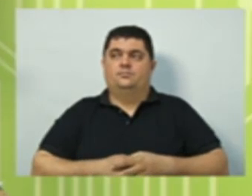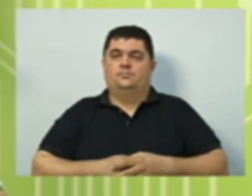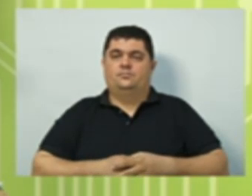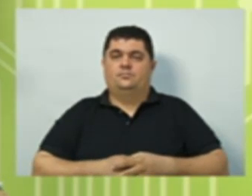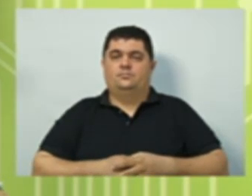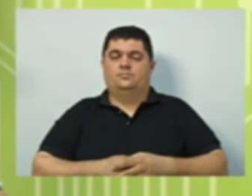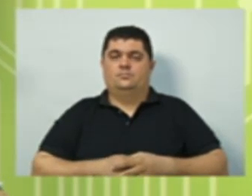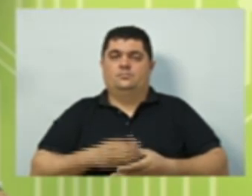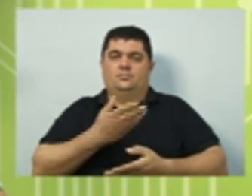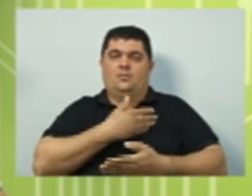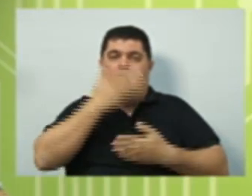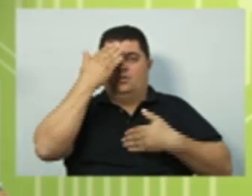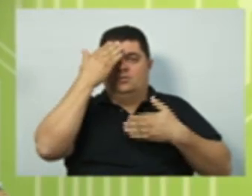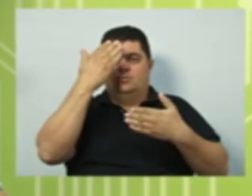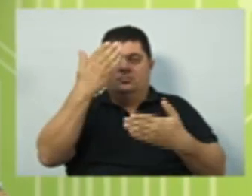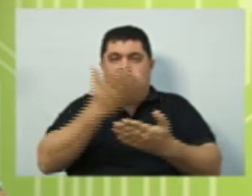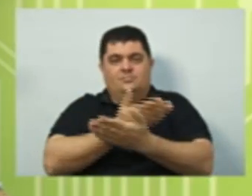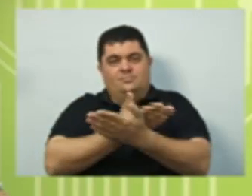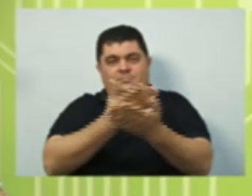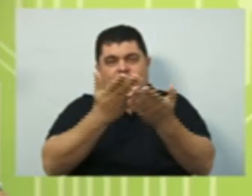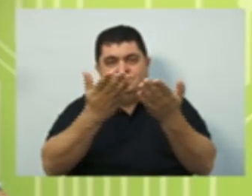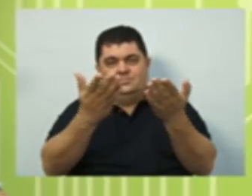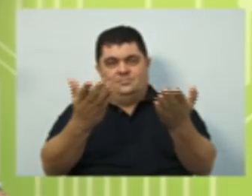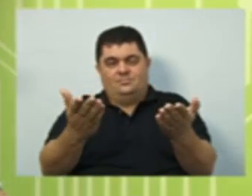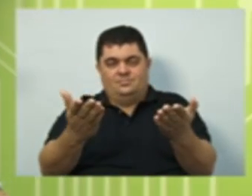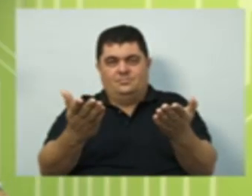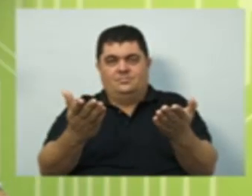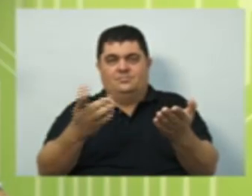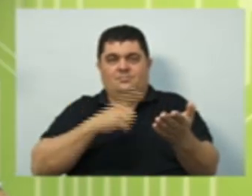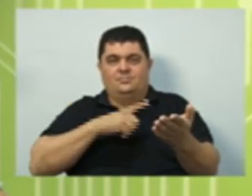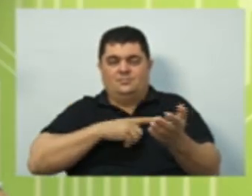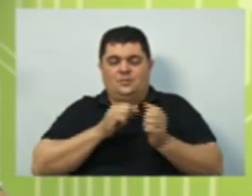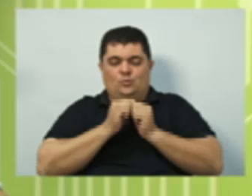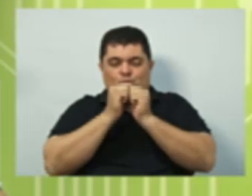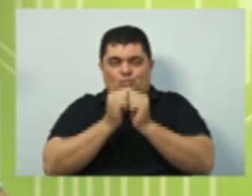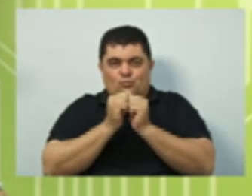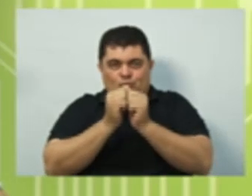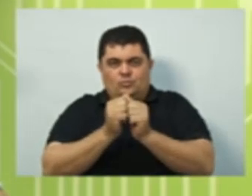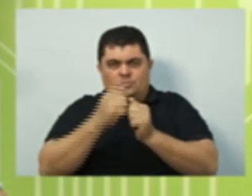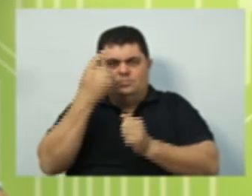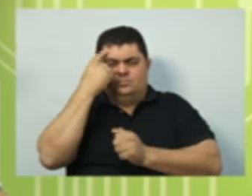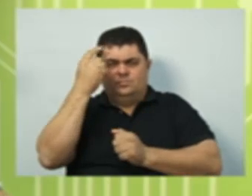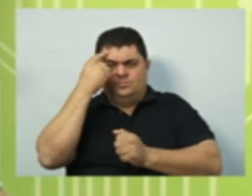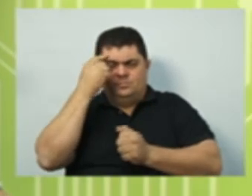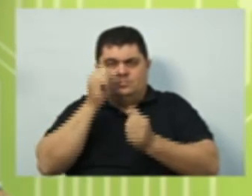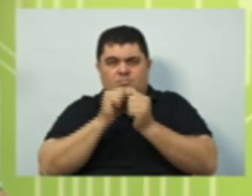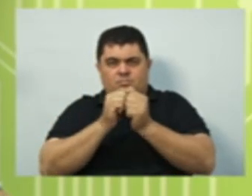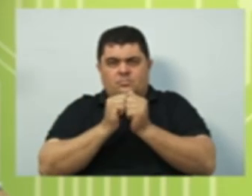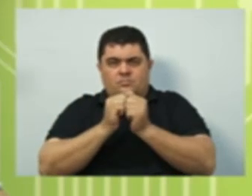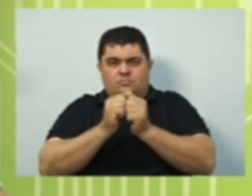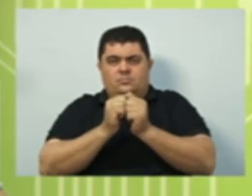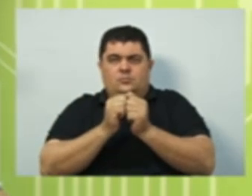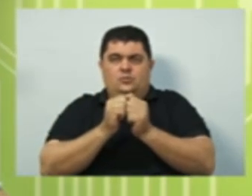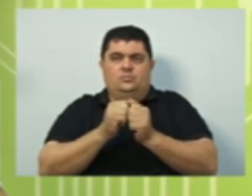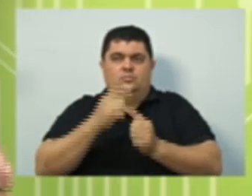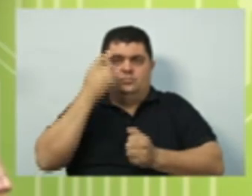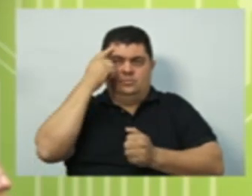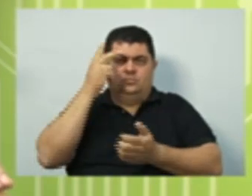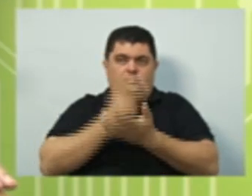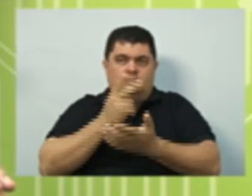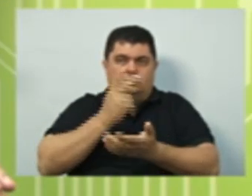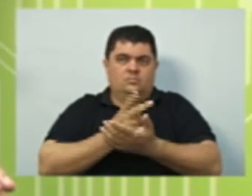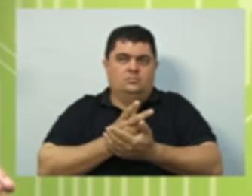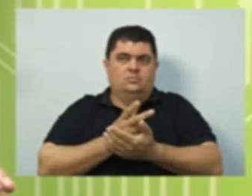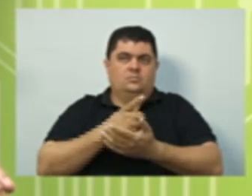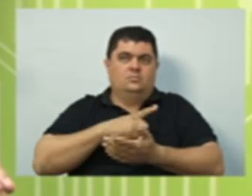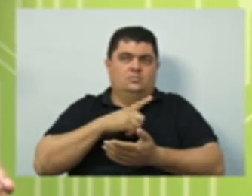Queridos, agradecemos imensamente vocês terem nos acompanhado, refletido conosco, pensado conosco. E